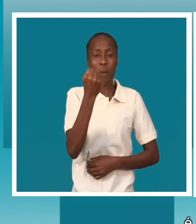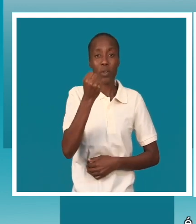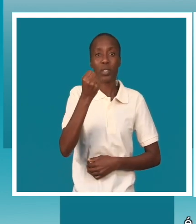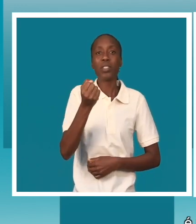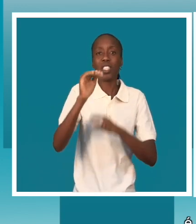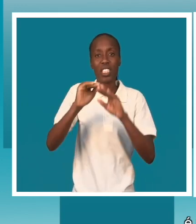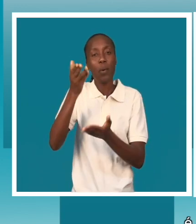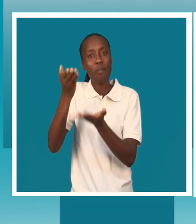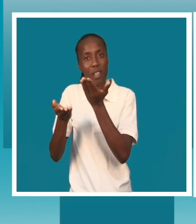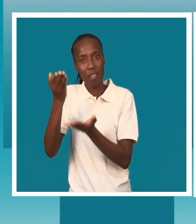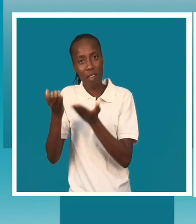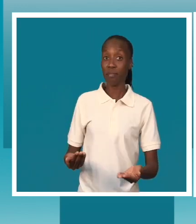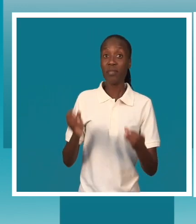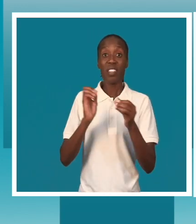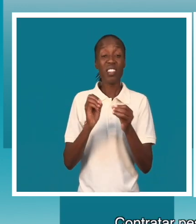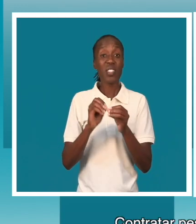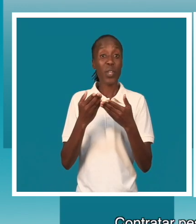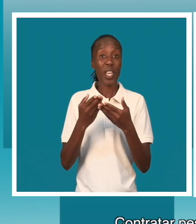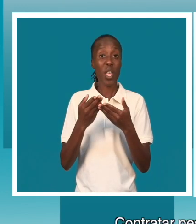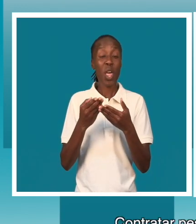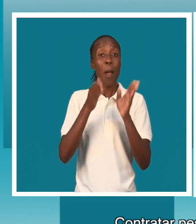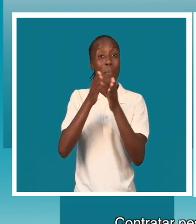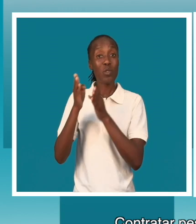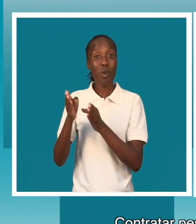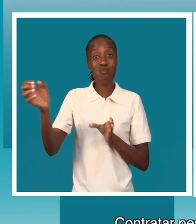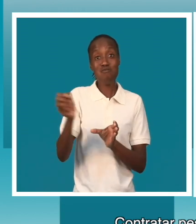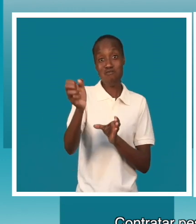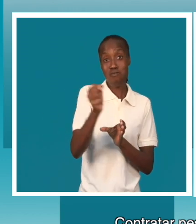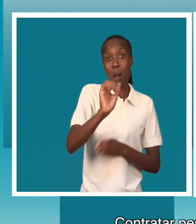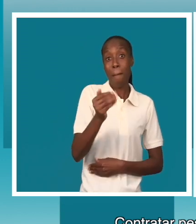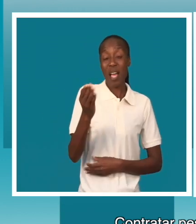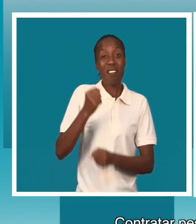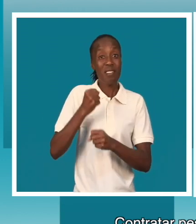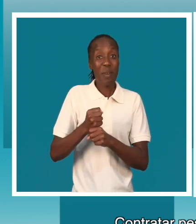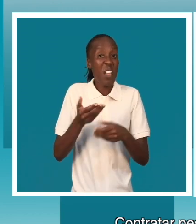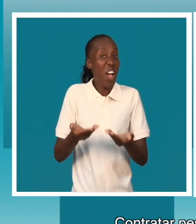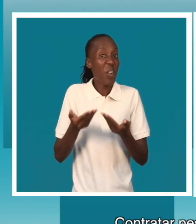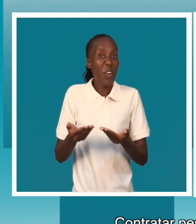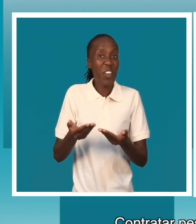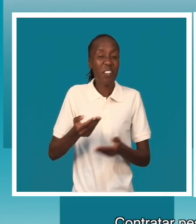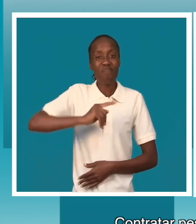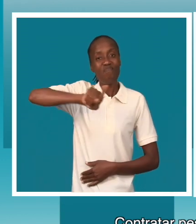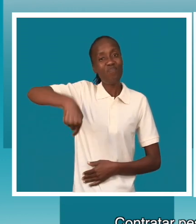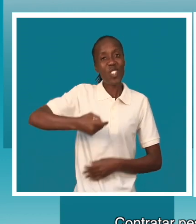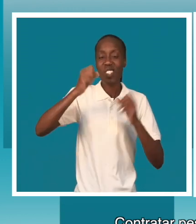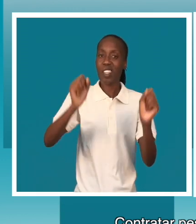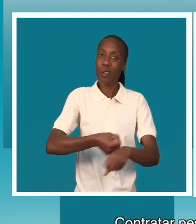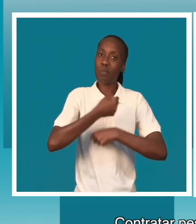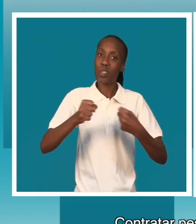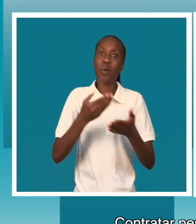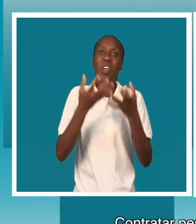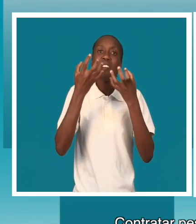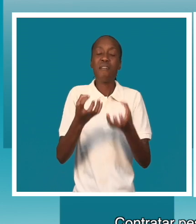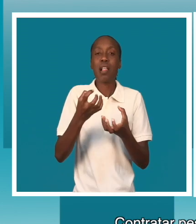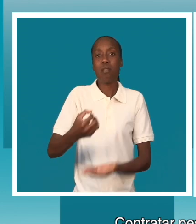que esteja a ser avaliado. Contratar pessoas para trabalho a esta altura não podemos